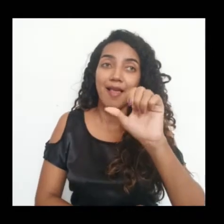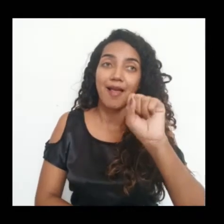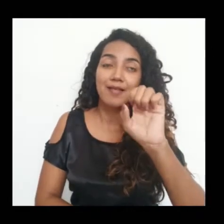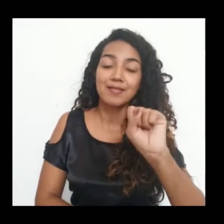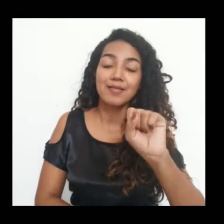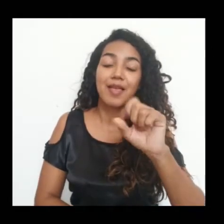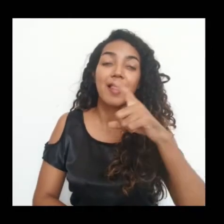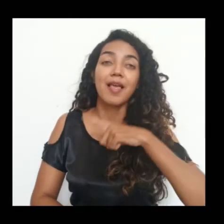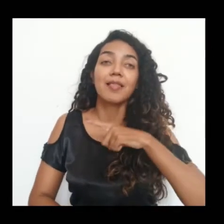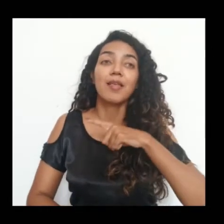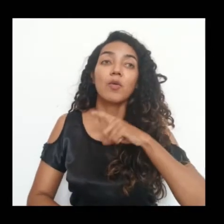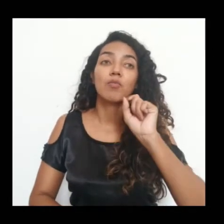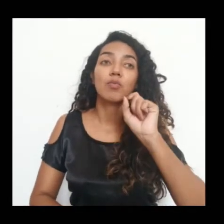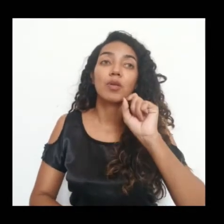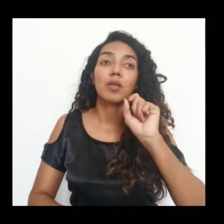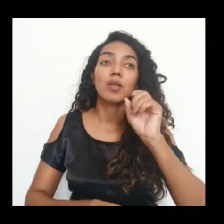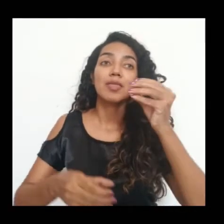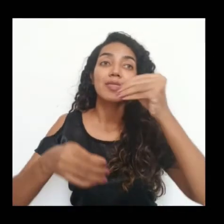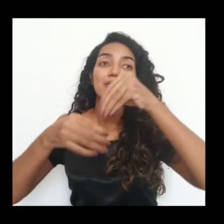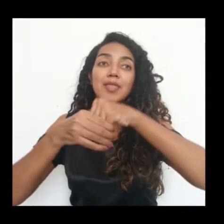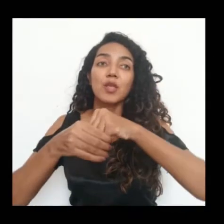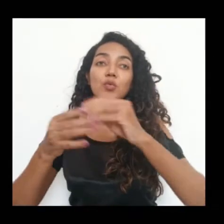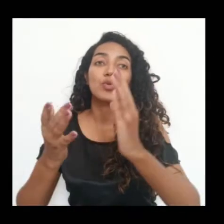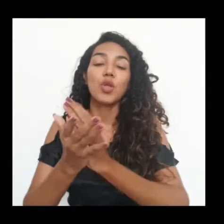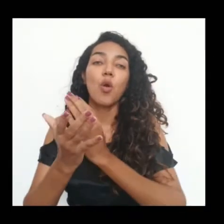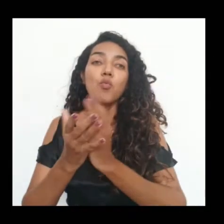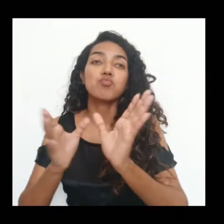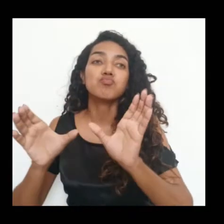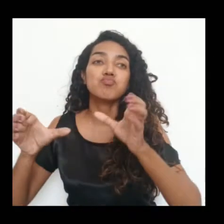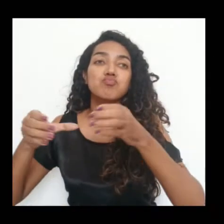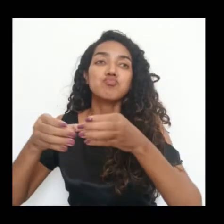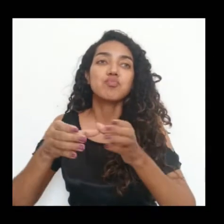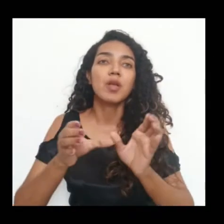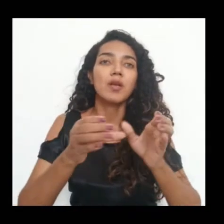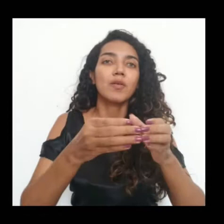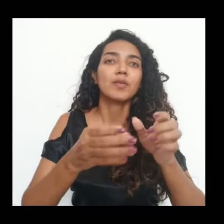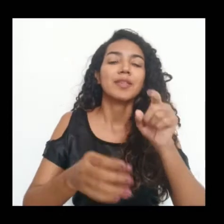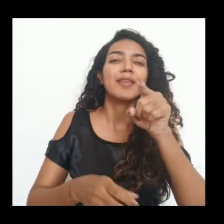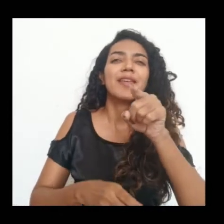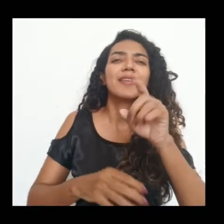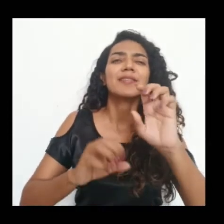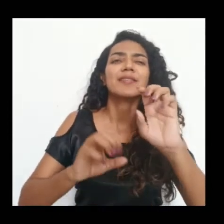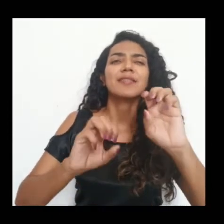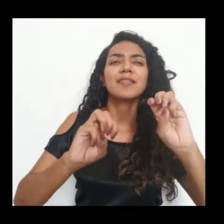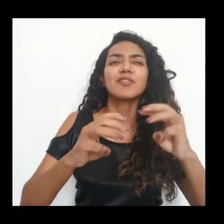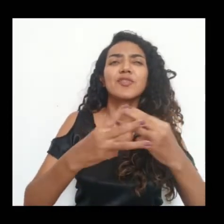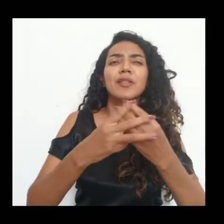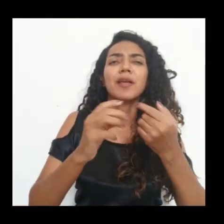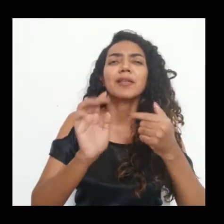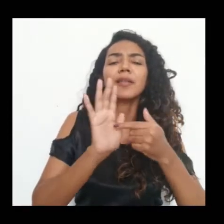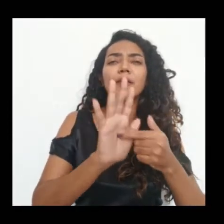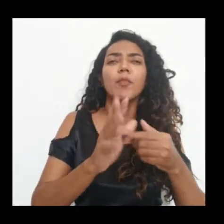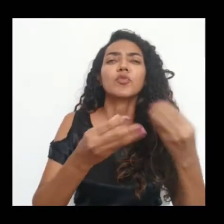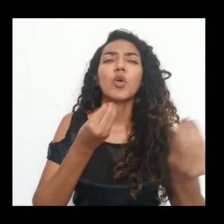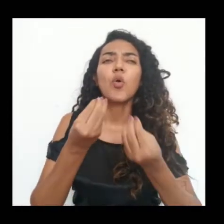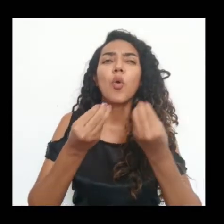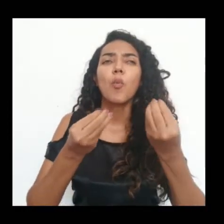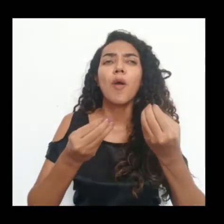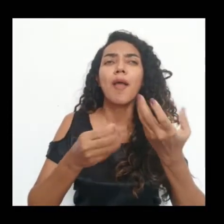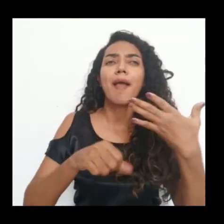Bom, esse slide ele resume a relação entre níveis de acesso e pacotes. Então, apenas para